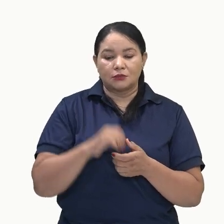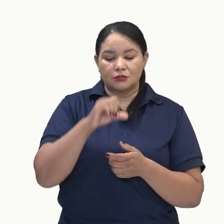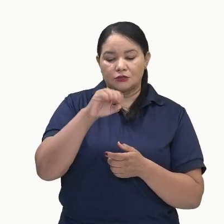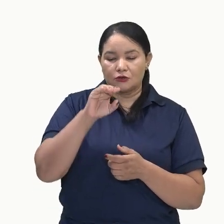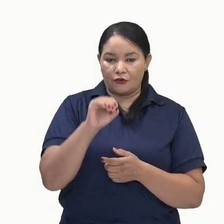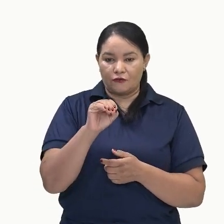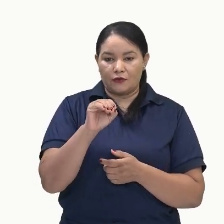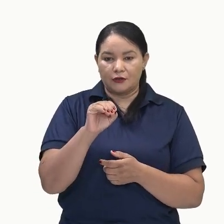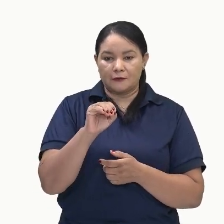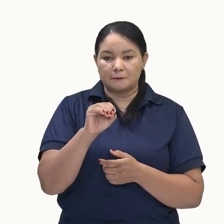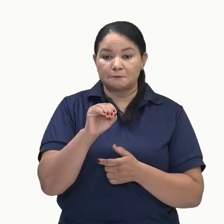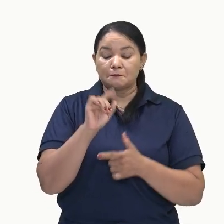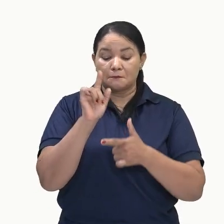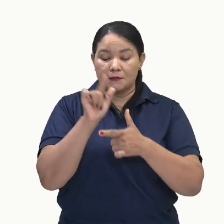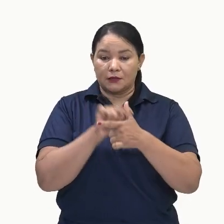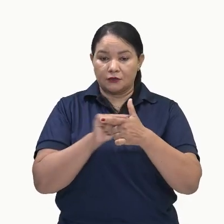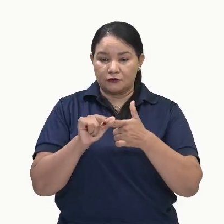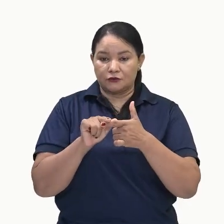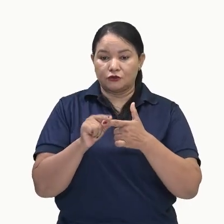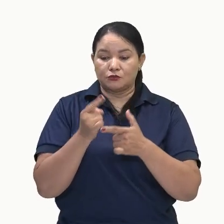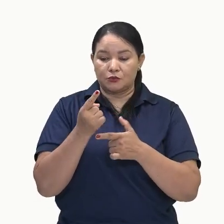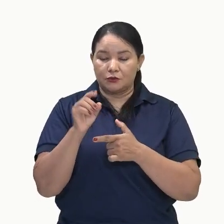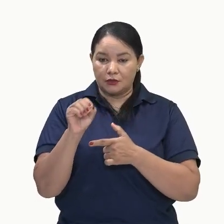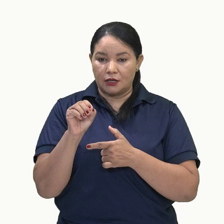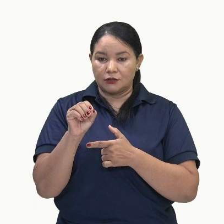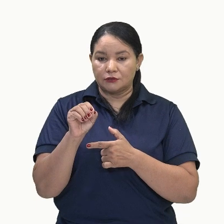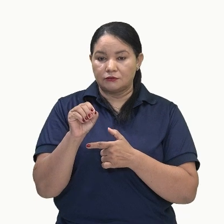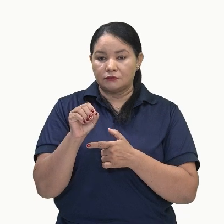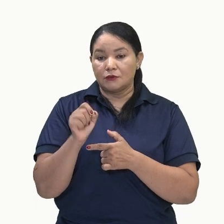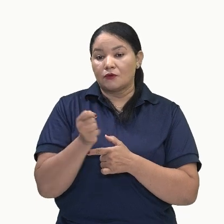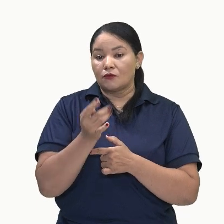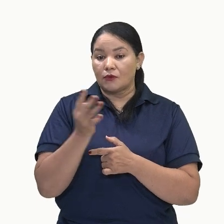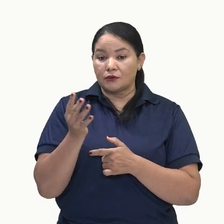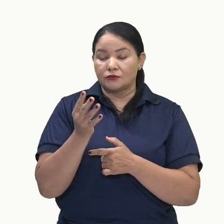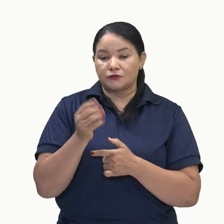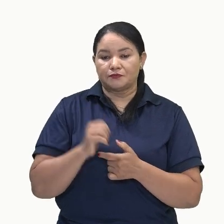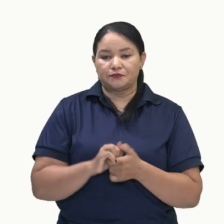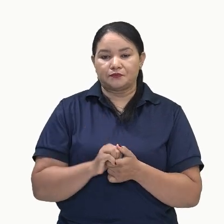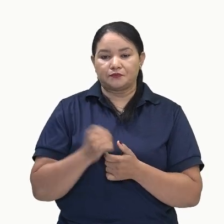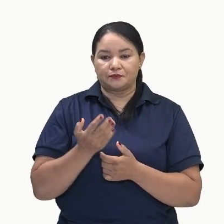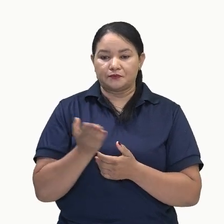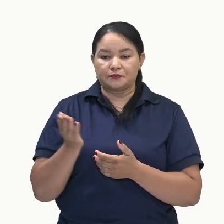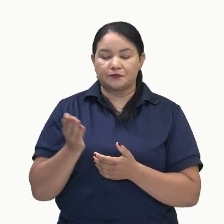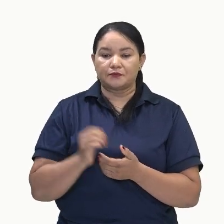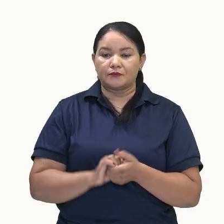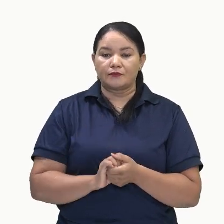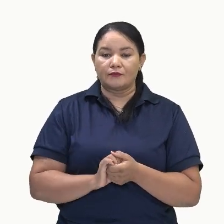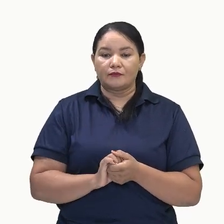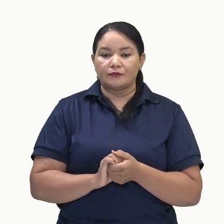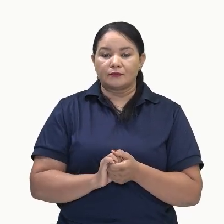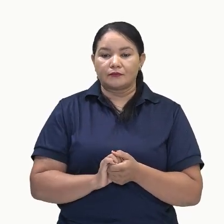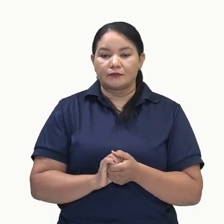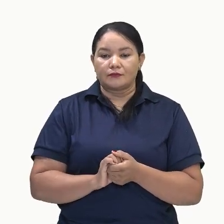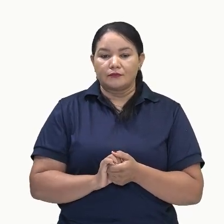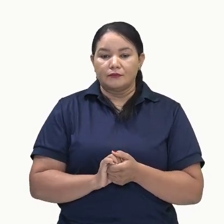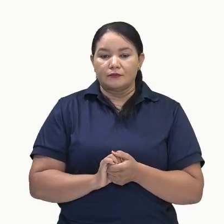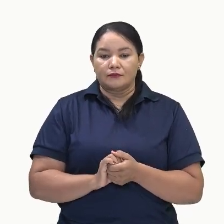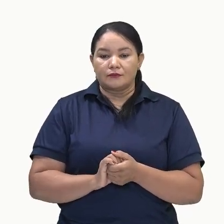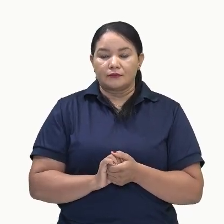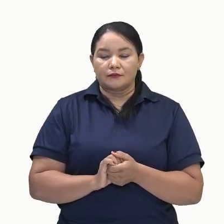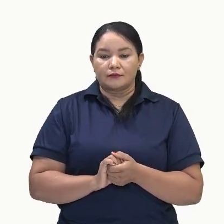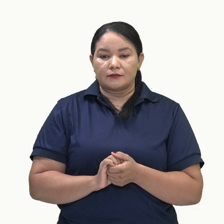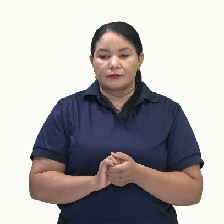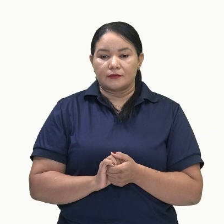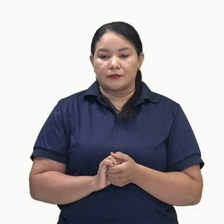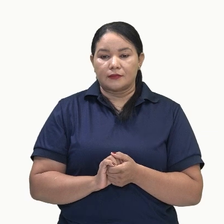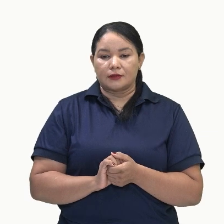90 dividido por 10, ó, nós vamos ter o valor aí de 10%. Isso é uma maneira matemática de fazer. E bem tranquilo,